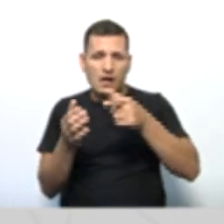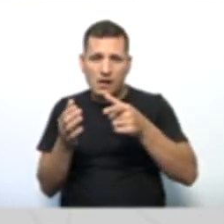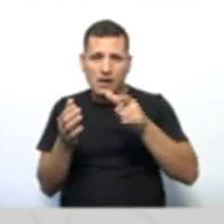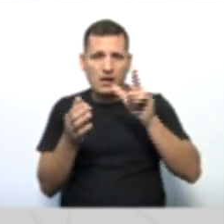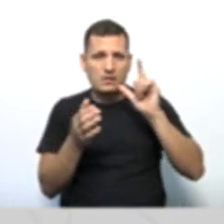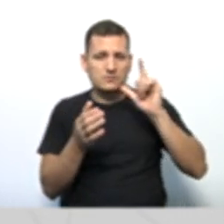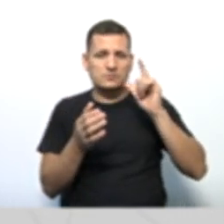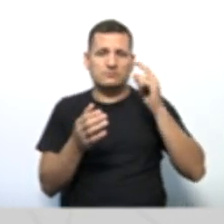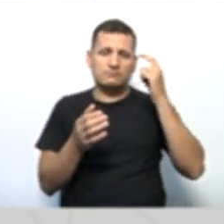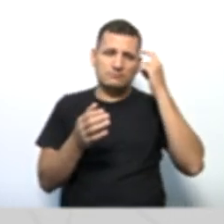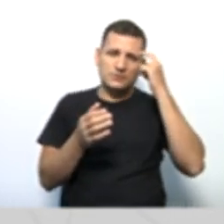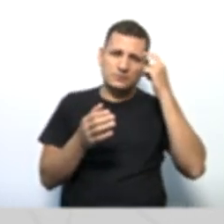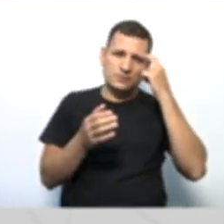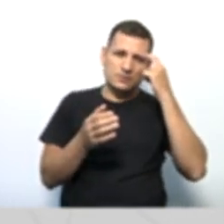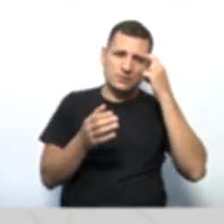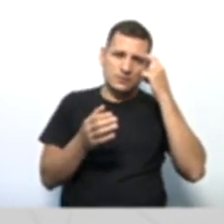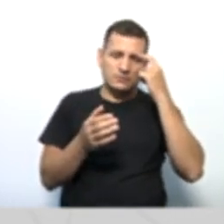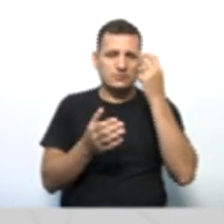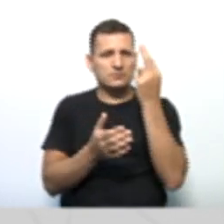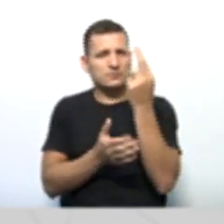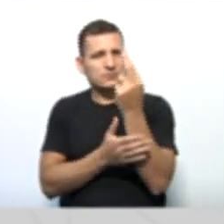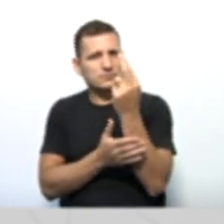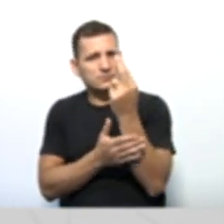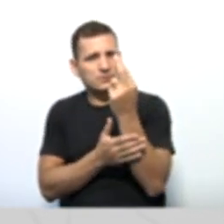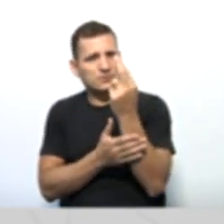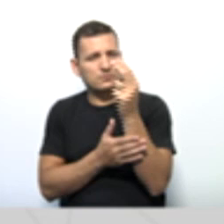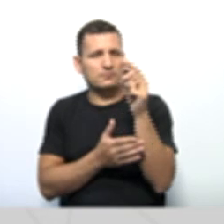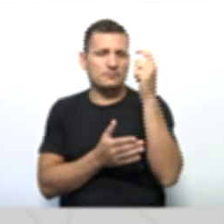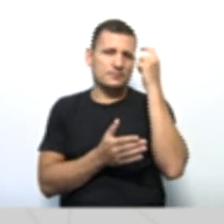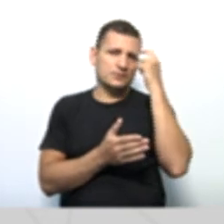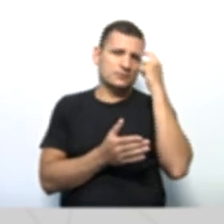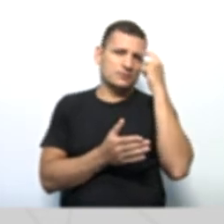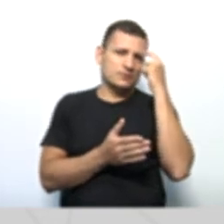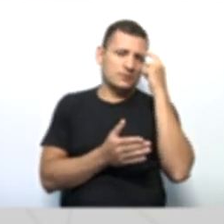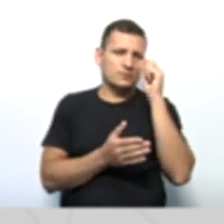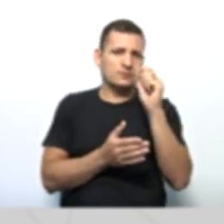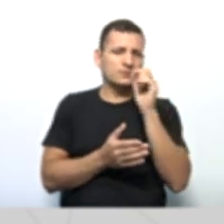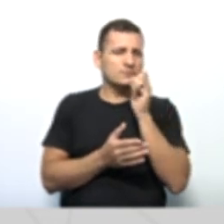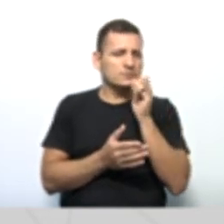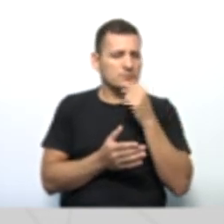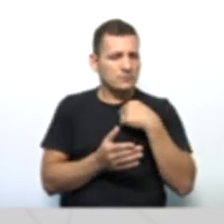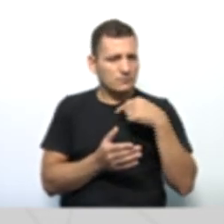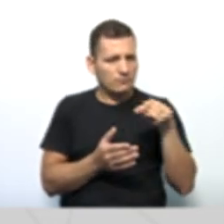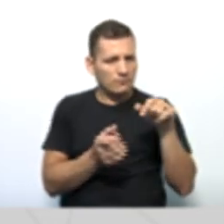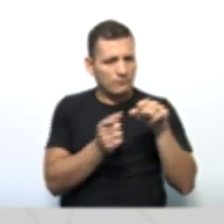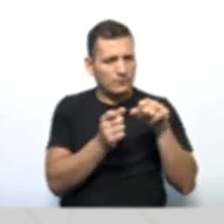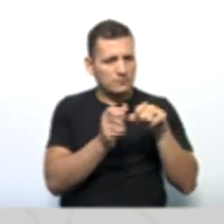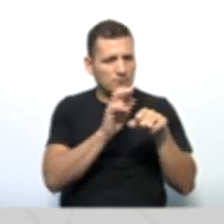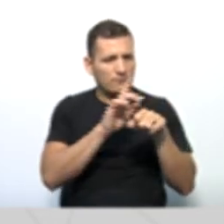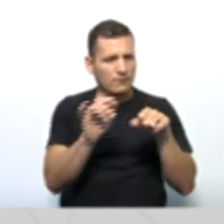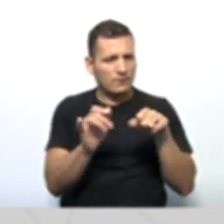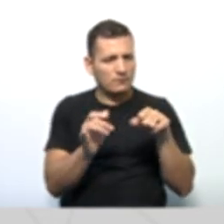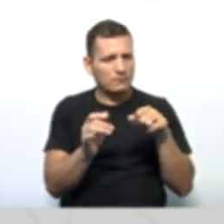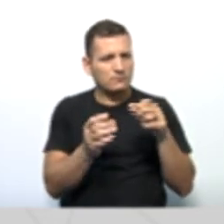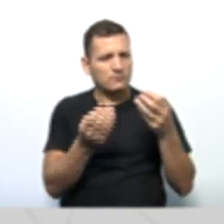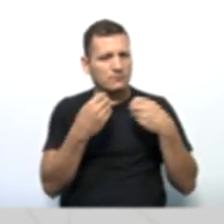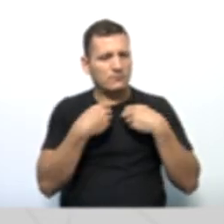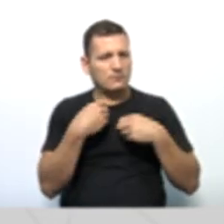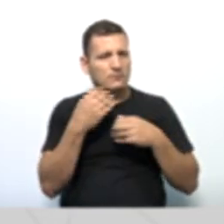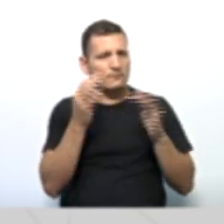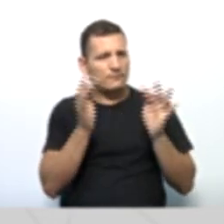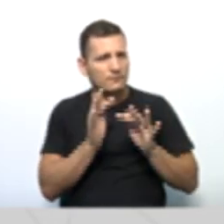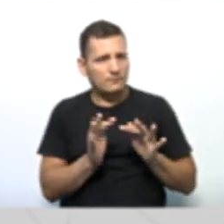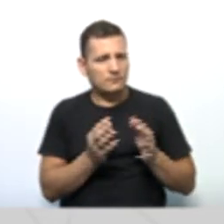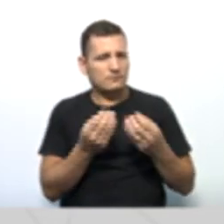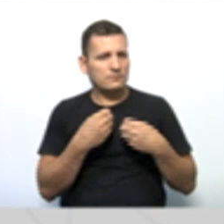decisão, o que você deve pensar? Será que isso que eu vou fazer vai provocar felicidade, bem-estar? Se vai,